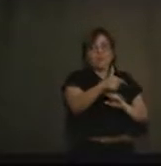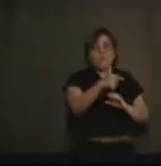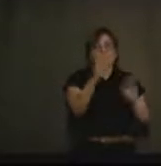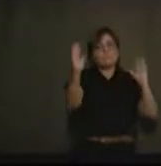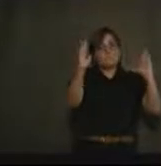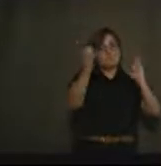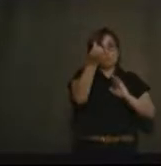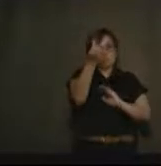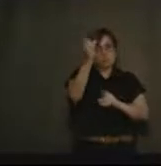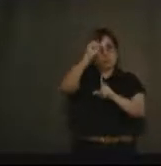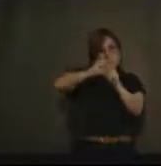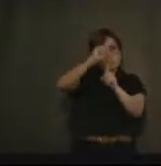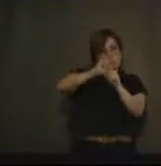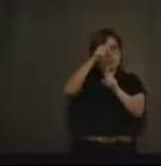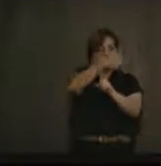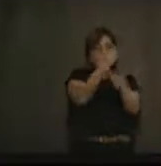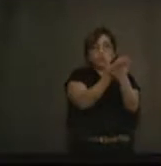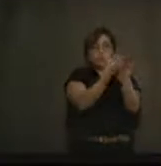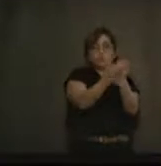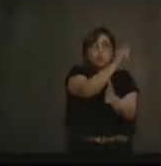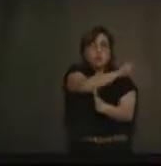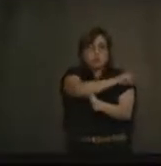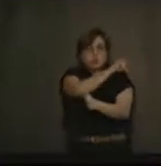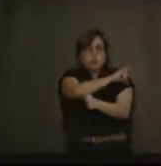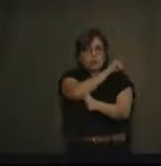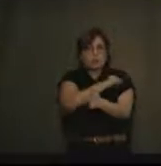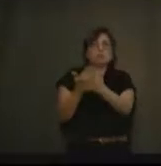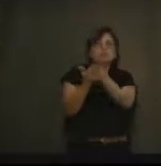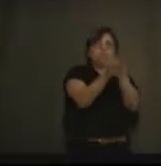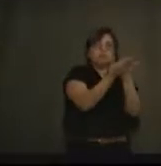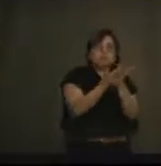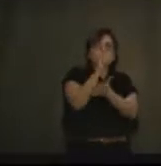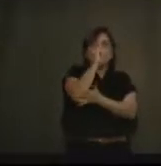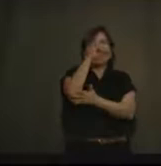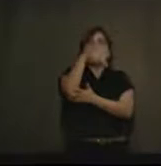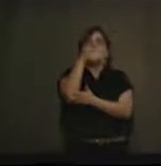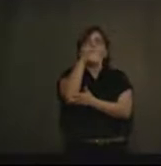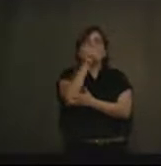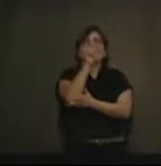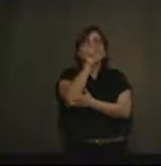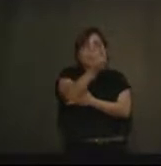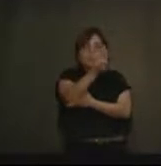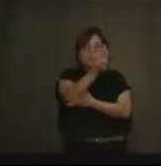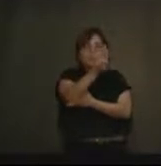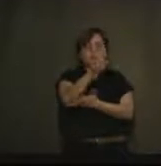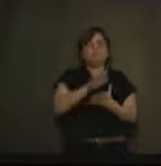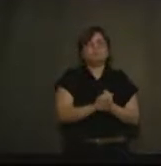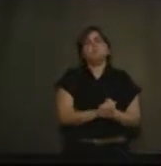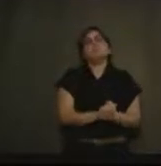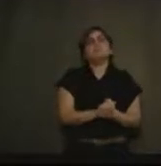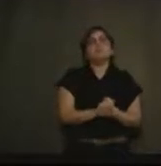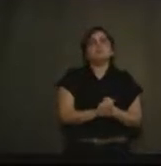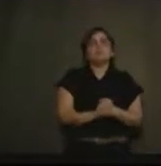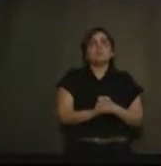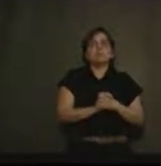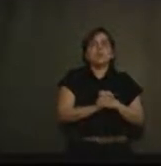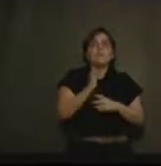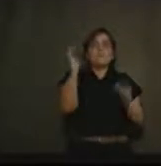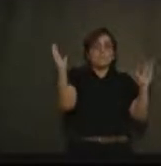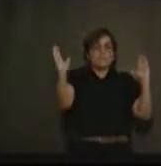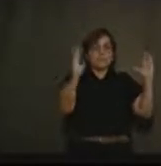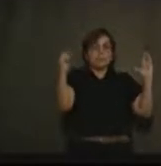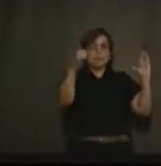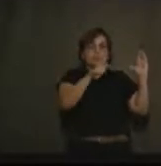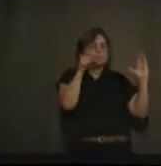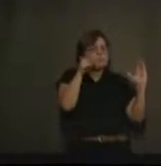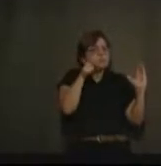passou no Rio de Janeiro visitando o IMPA a convite do Elon Leges Lima, e durante o qual ele se interessou, se foi